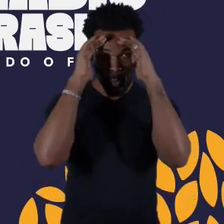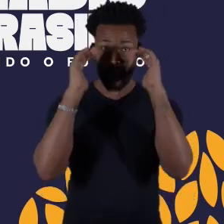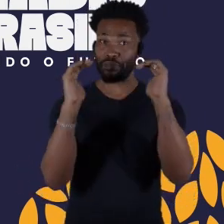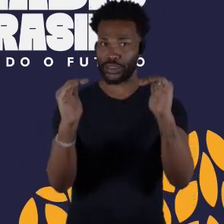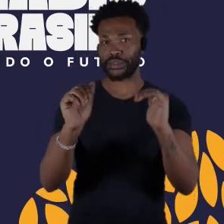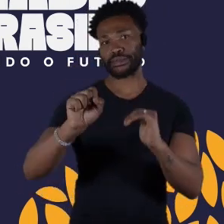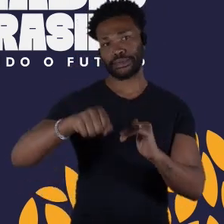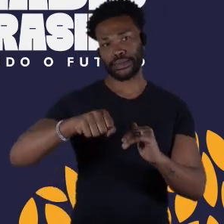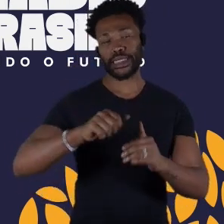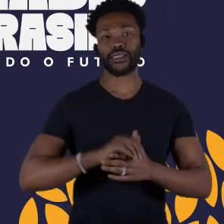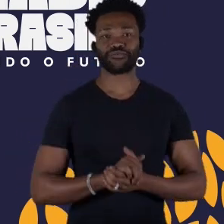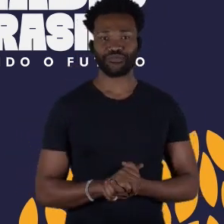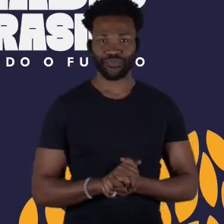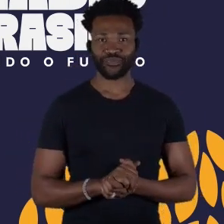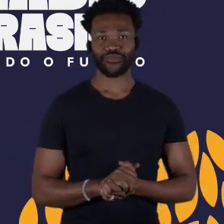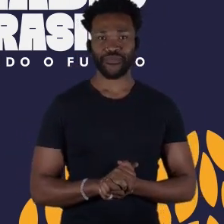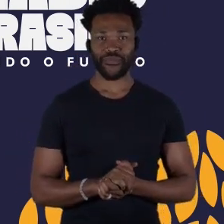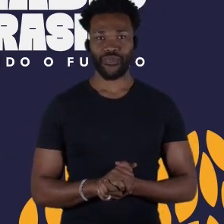Claro?